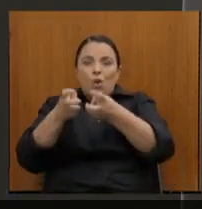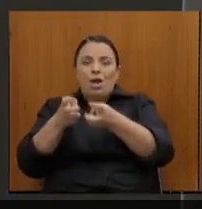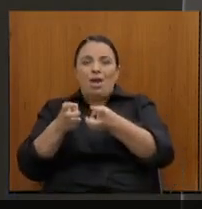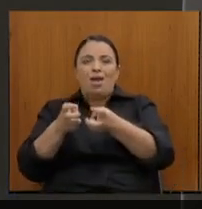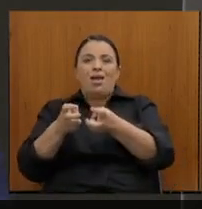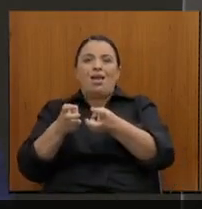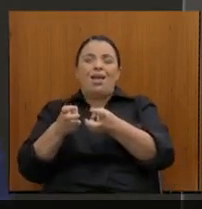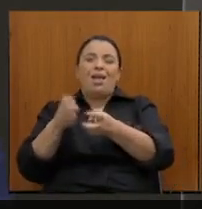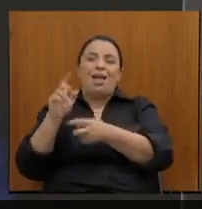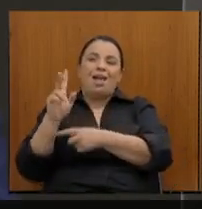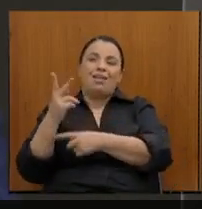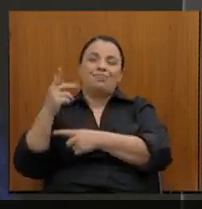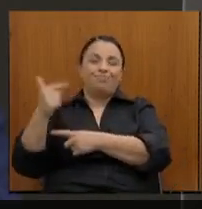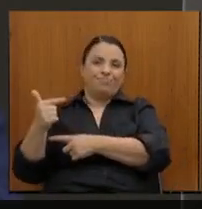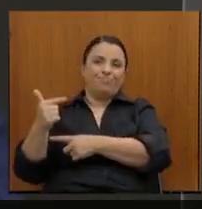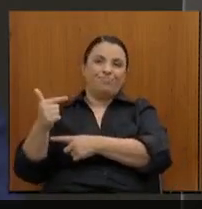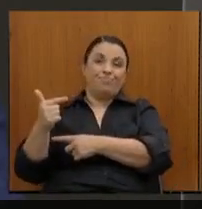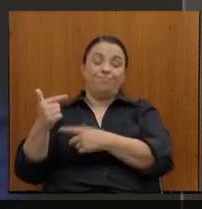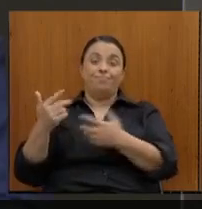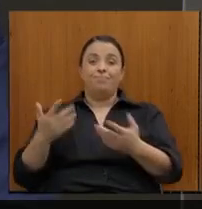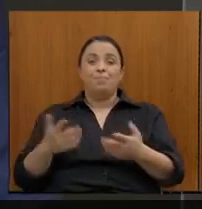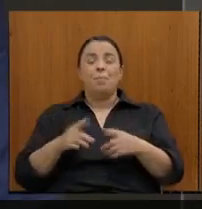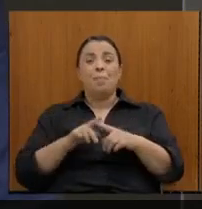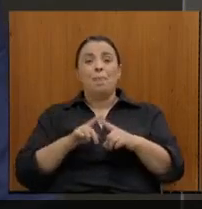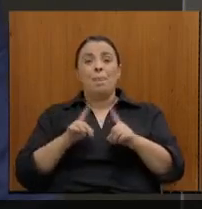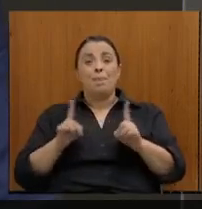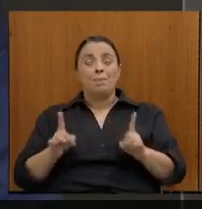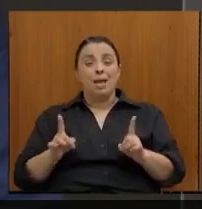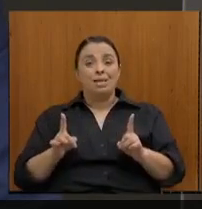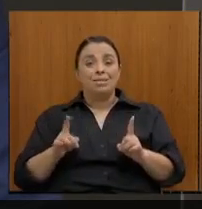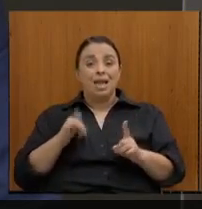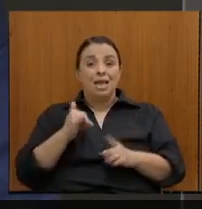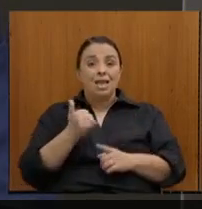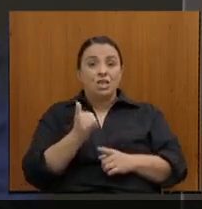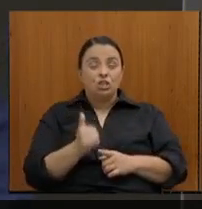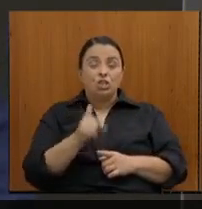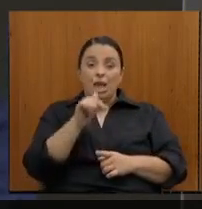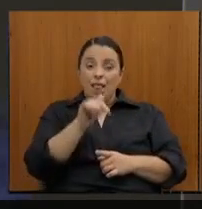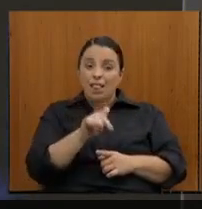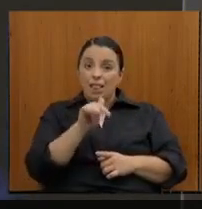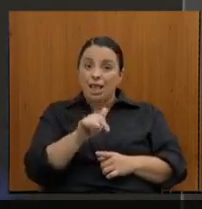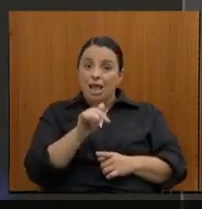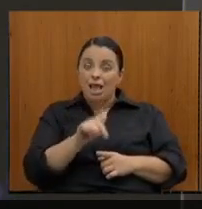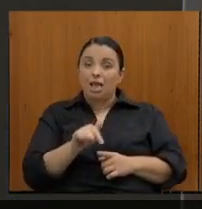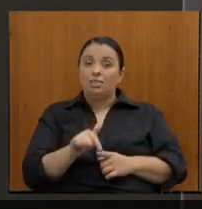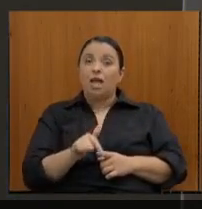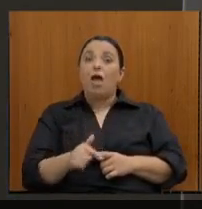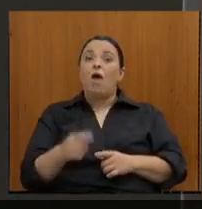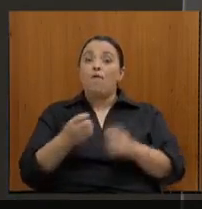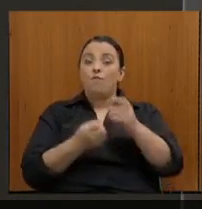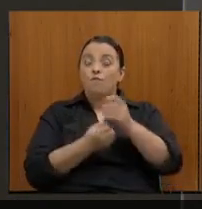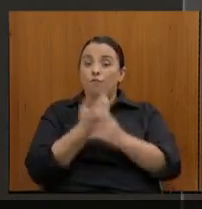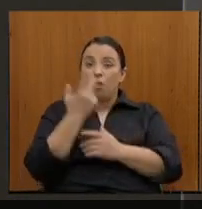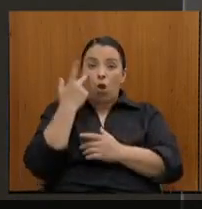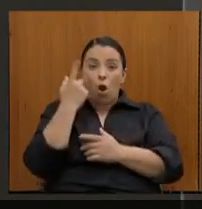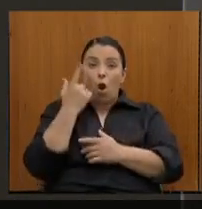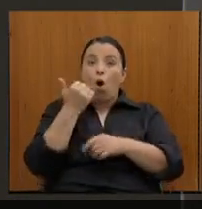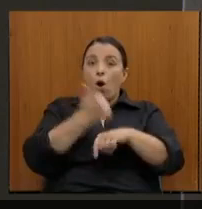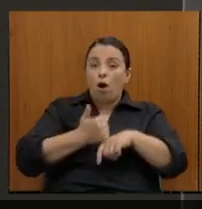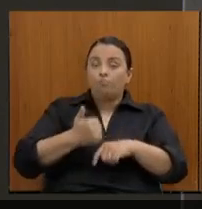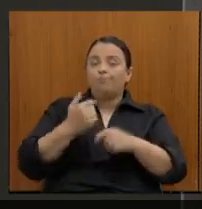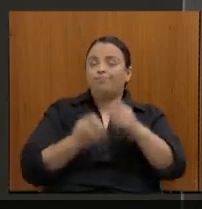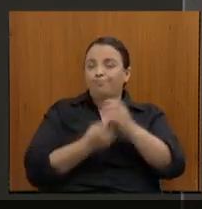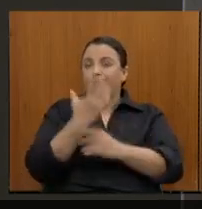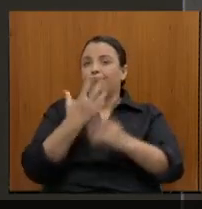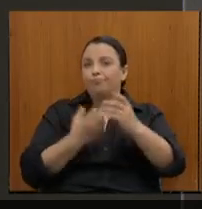que vem mas a energia dessas contas que normais tá ficando tão barata em Quintão começa a poder viabilizar